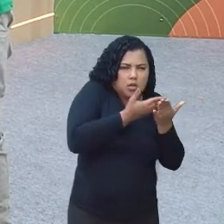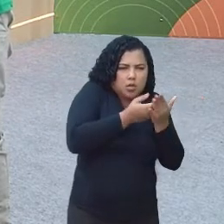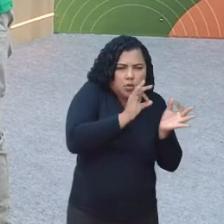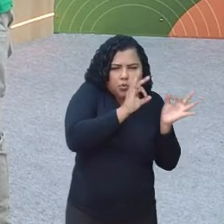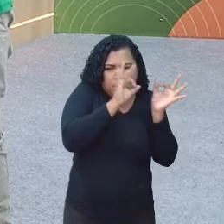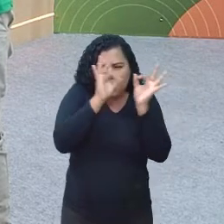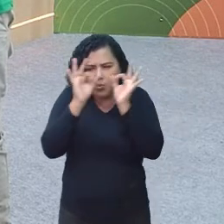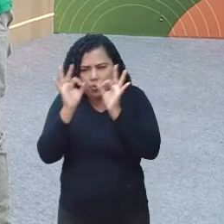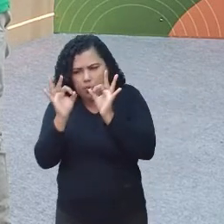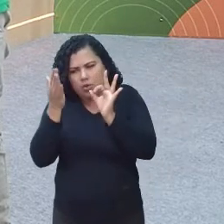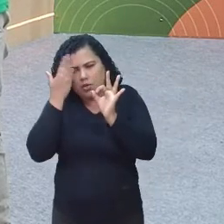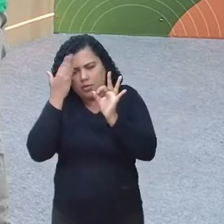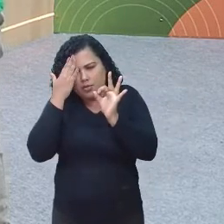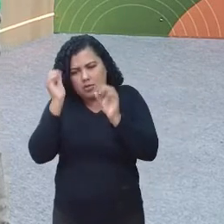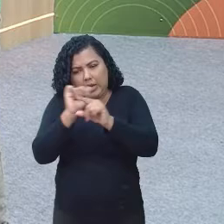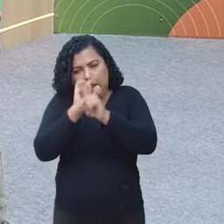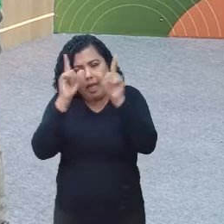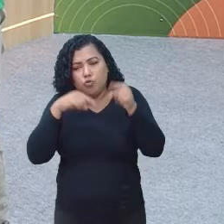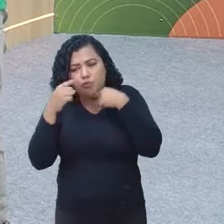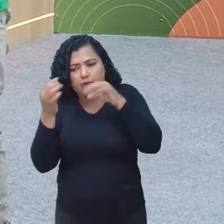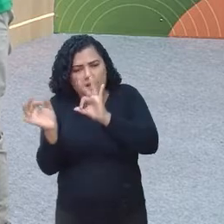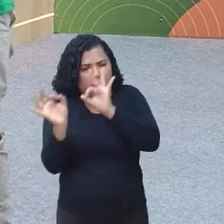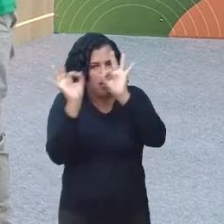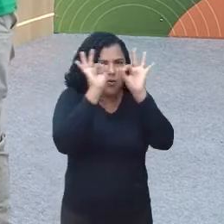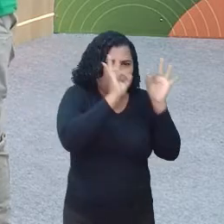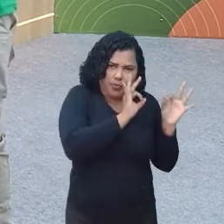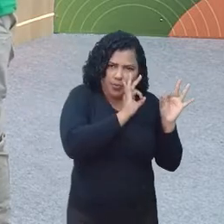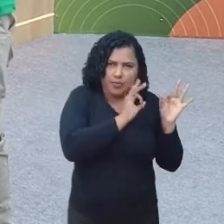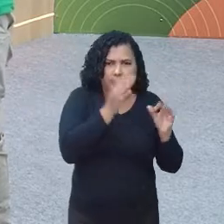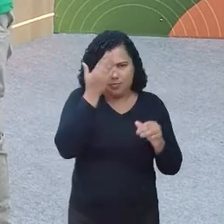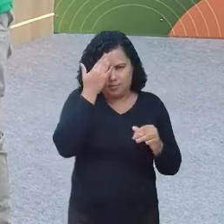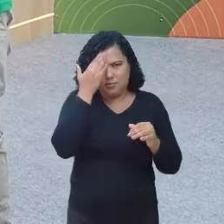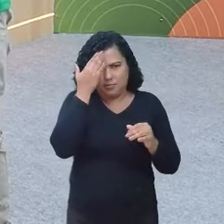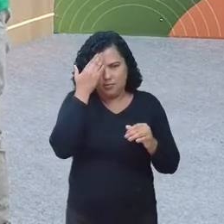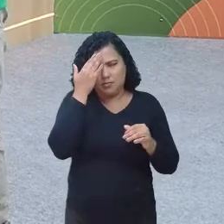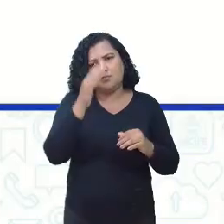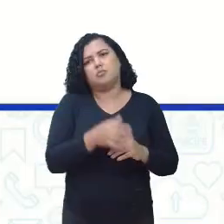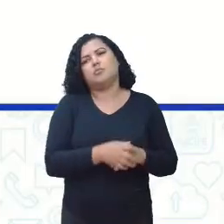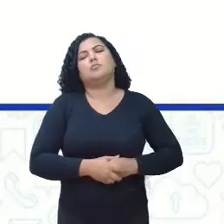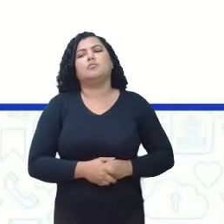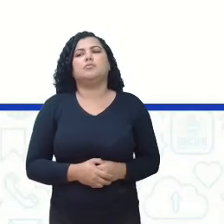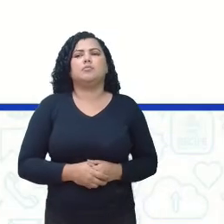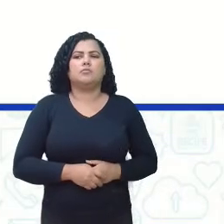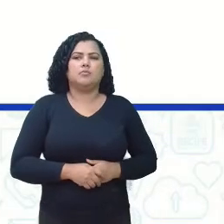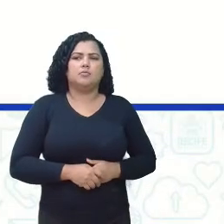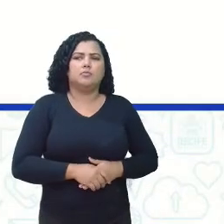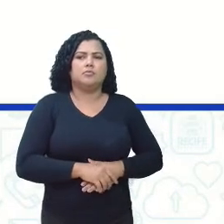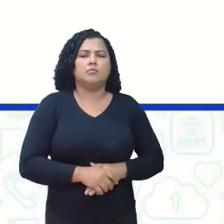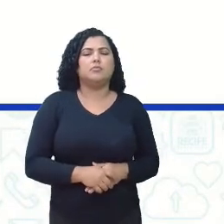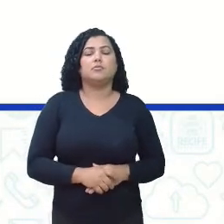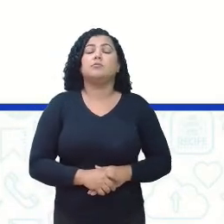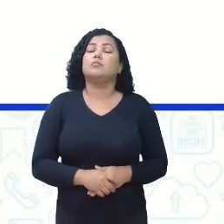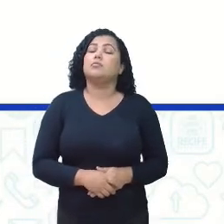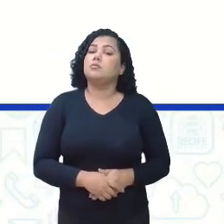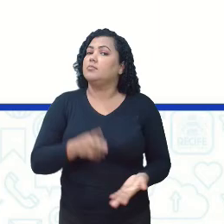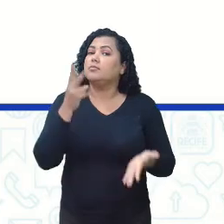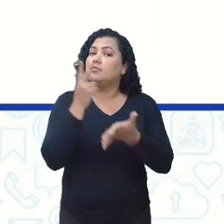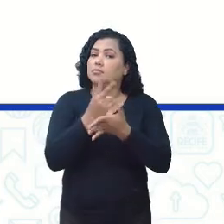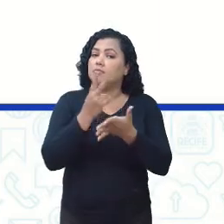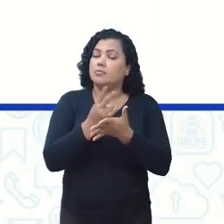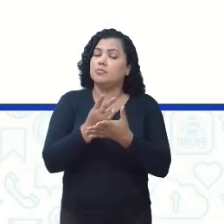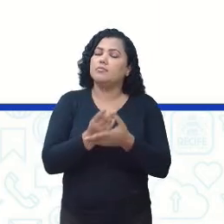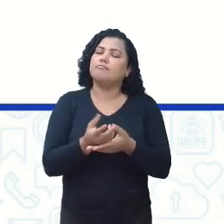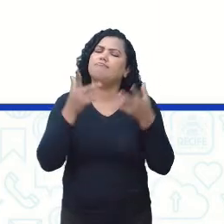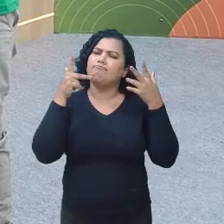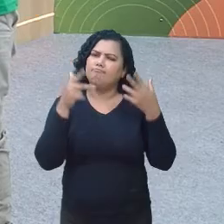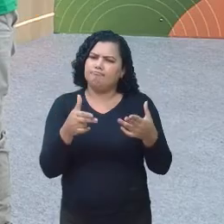por que o expoente é 100 e por que a potência foi aquele número que é o Google, tá certo? Sempre será dessa forma. A